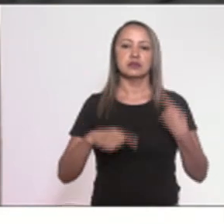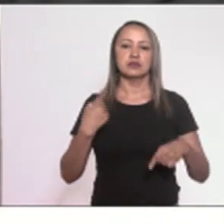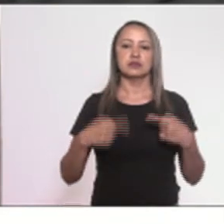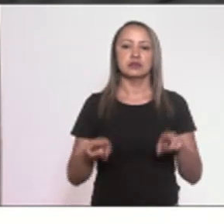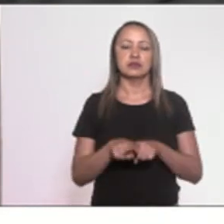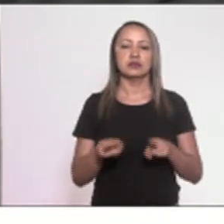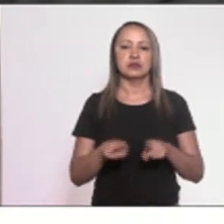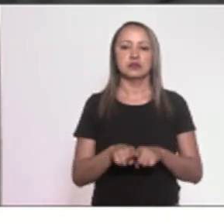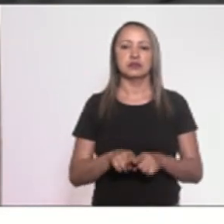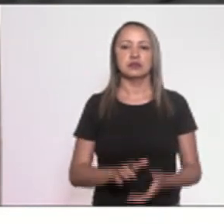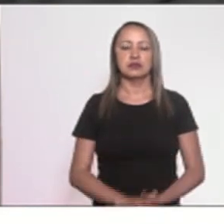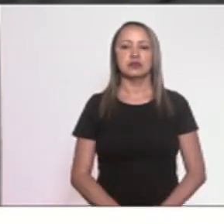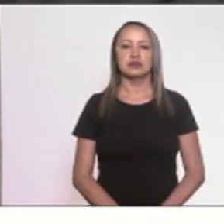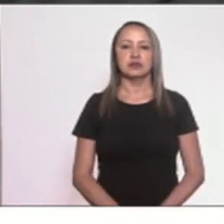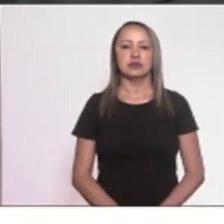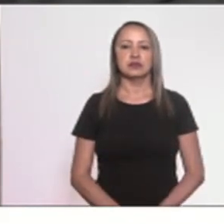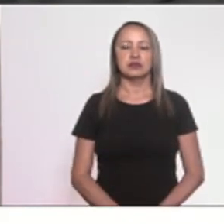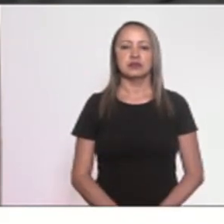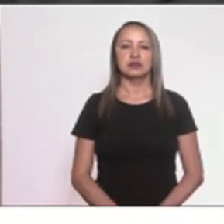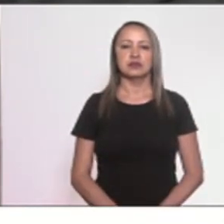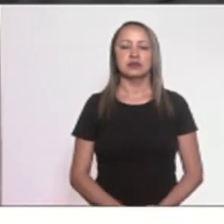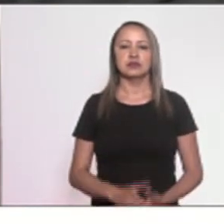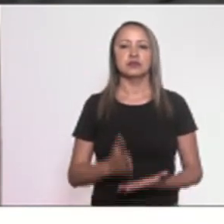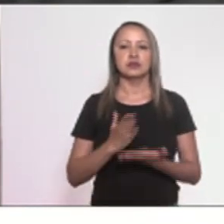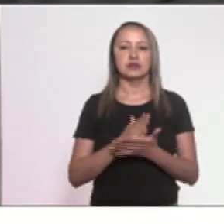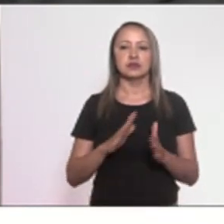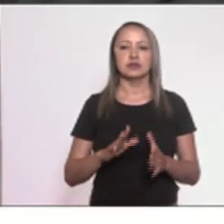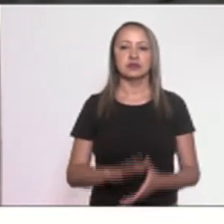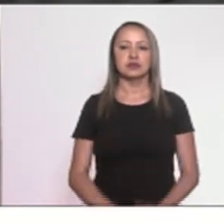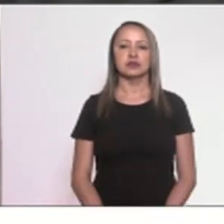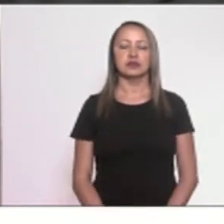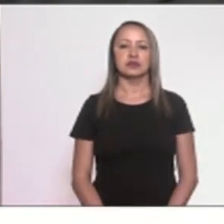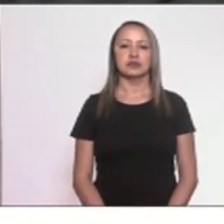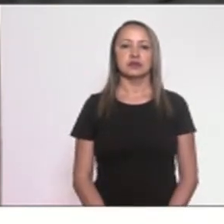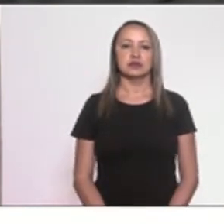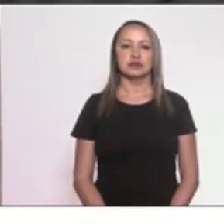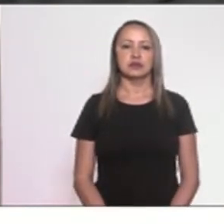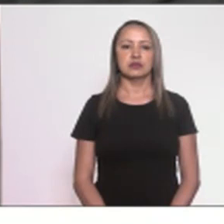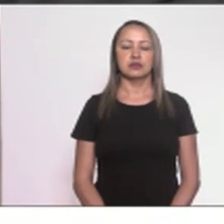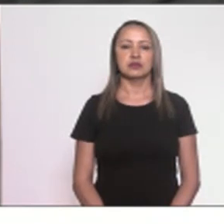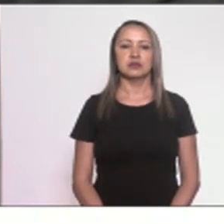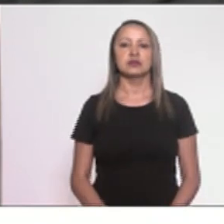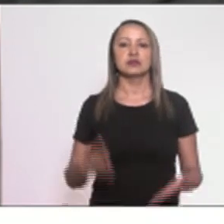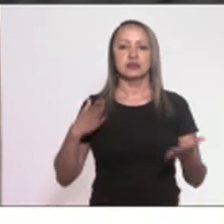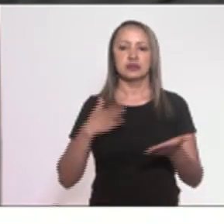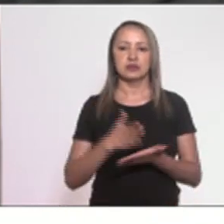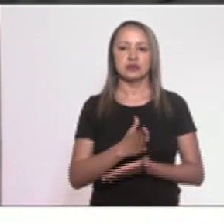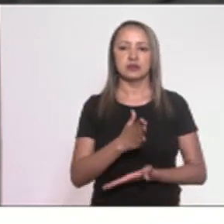quem queira discutir, encerrada a discussão, em votação, os senhores que aprovam, nesse como estão, aprovado, vai